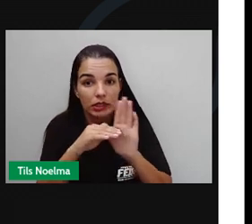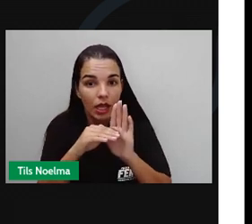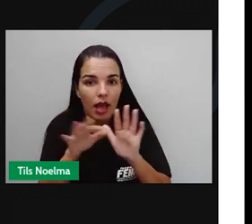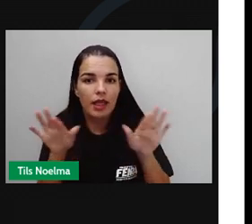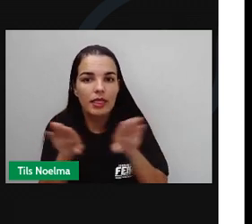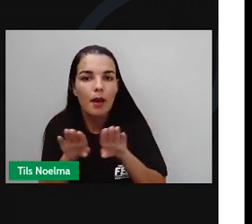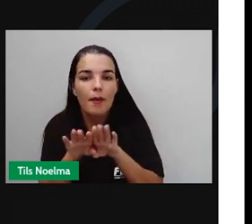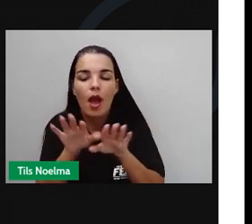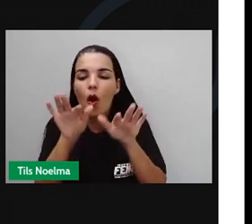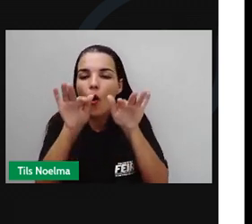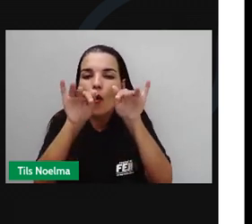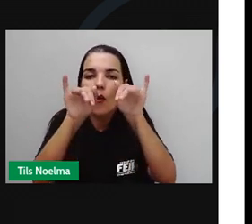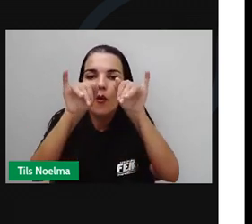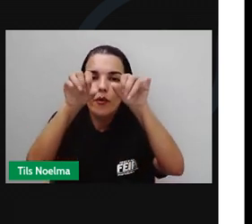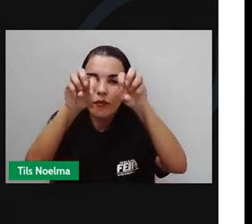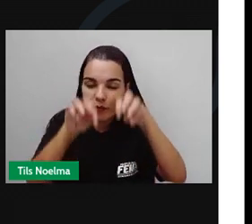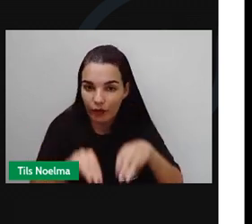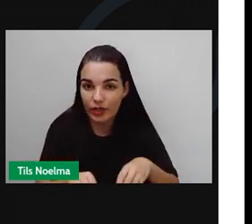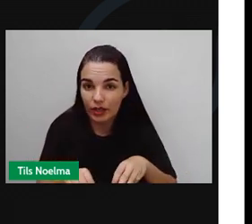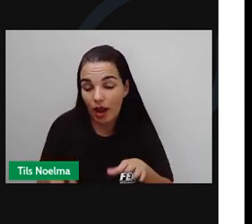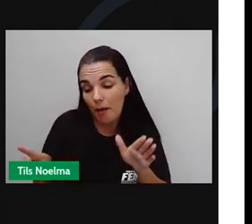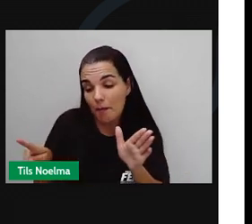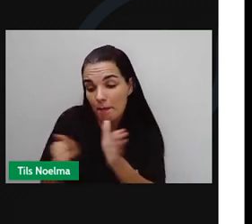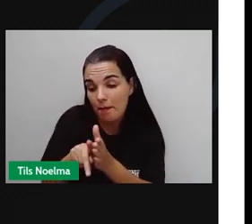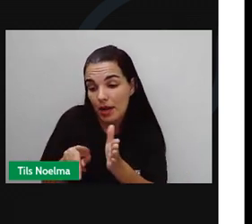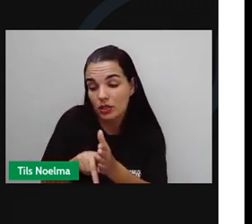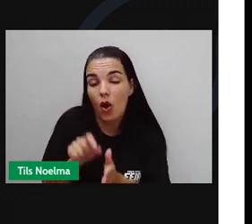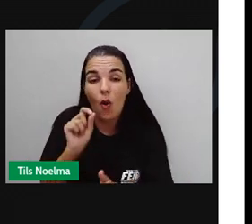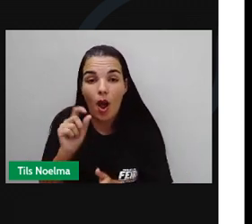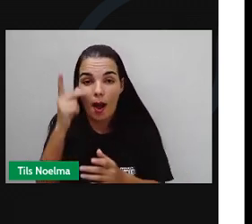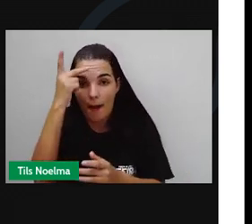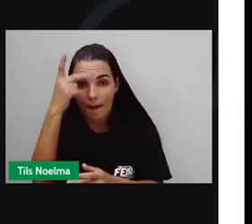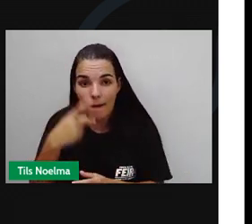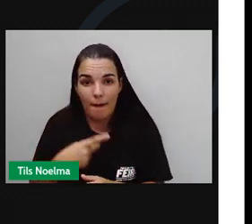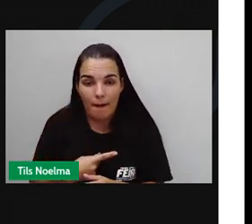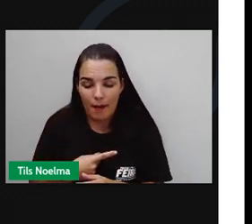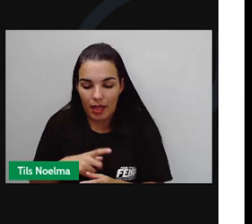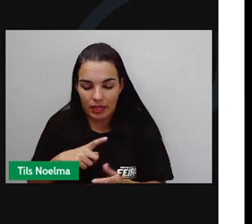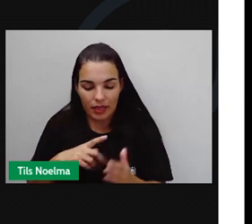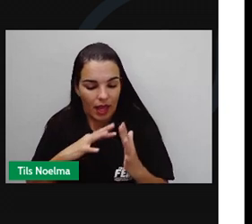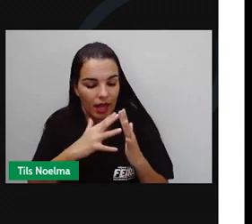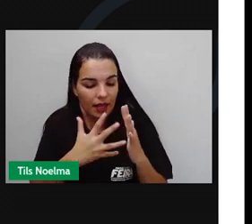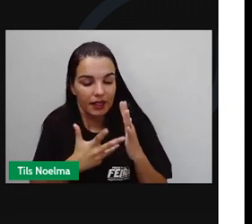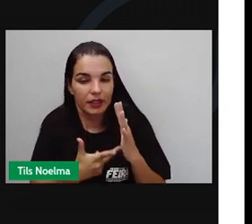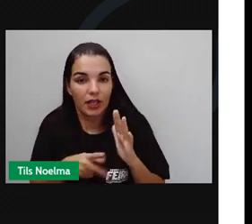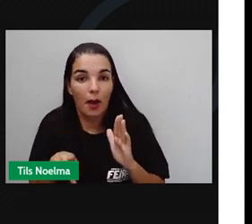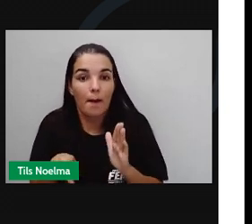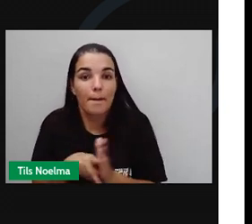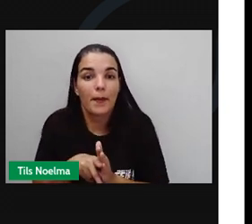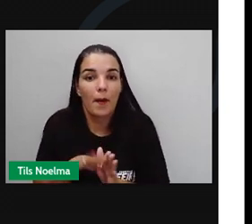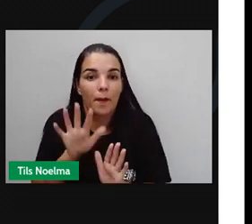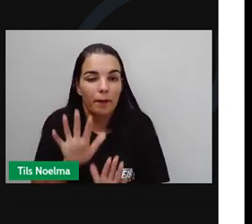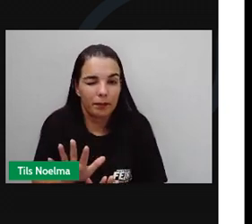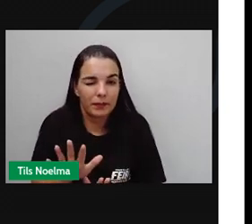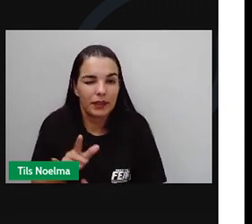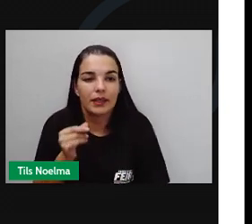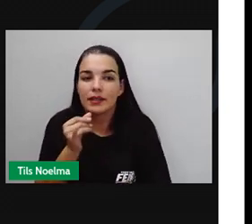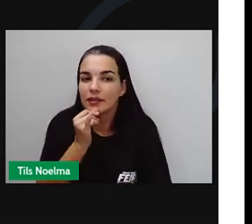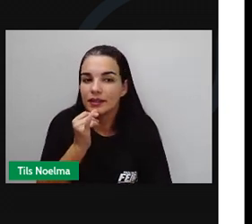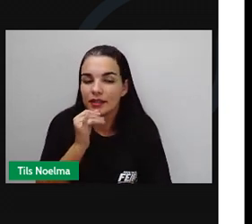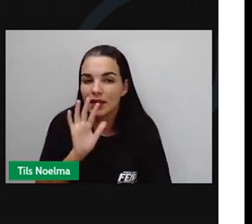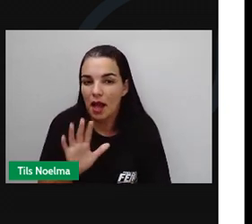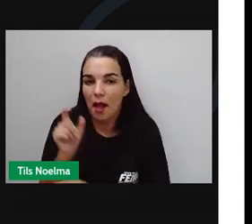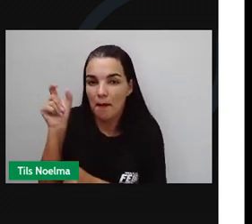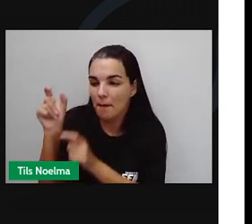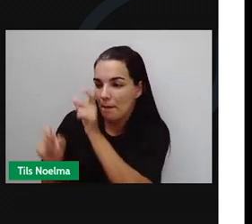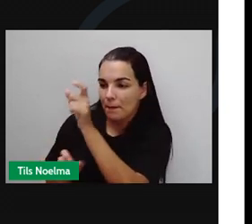fim. E de maneira muito particular, os contos de fadas possuem características próprias. Vamos conversar sobre algumas,